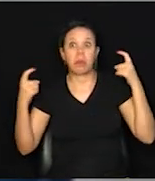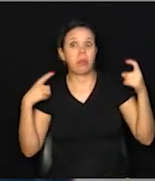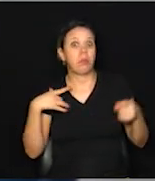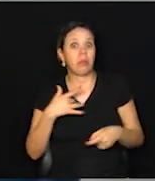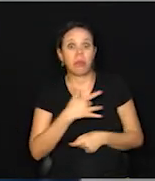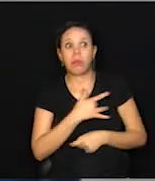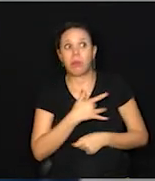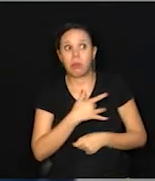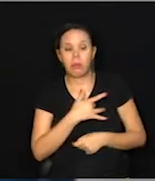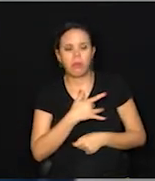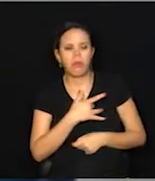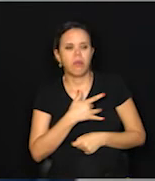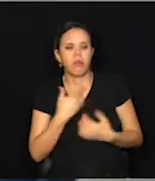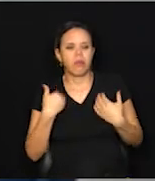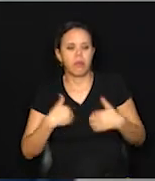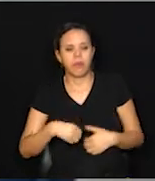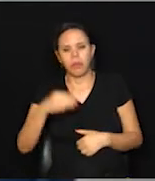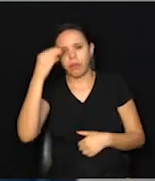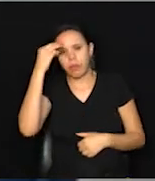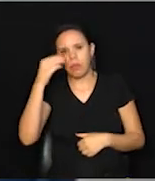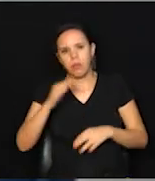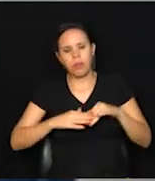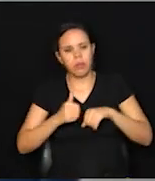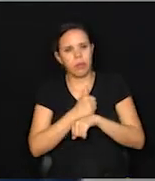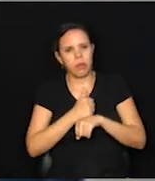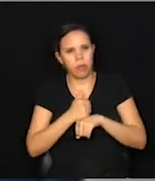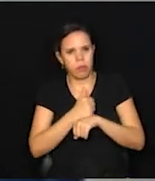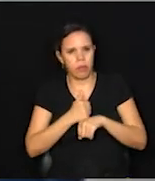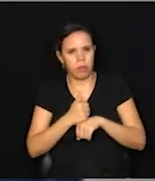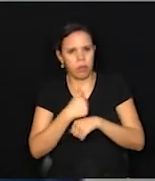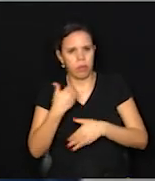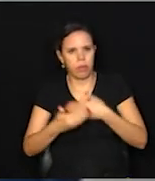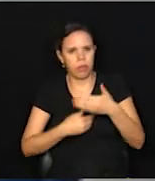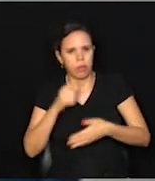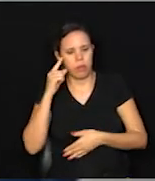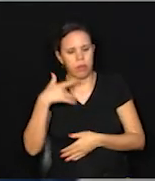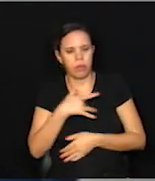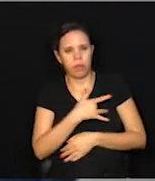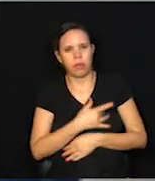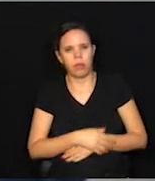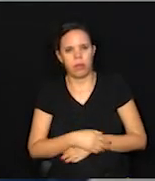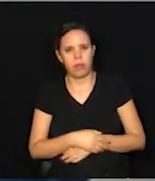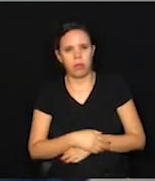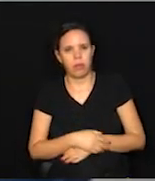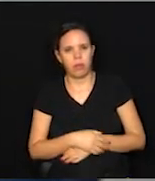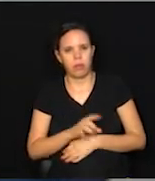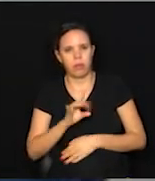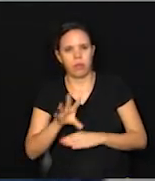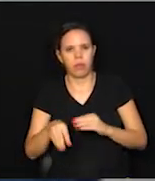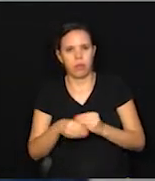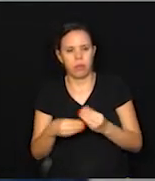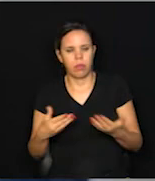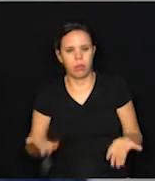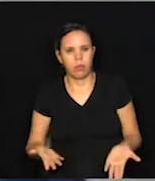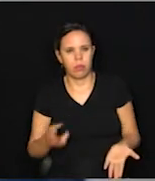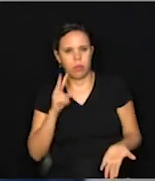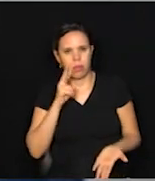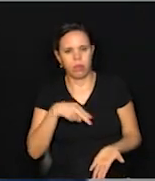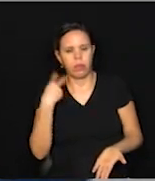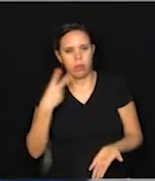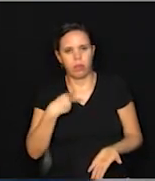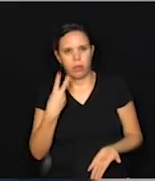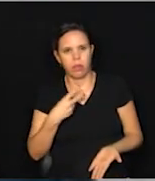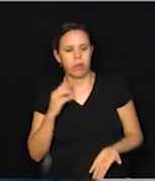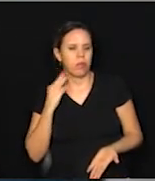saúde física e mental dos profissionais que estão no dia a dia da saúde. E só para complementar, que eu vi que o vereador